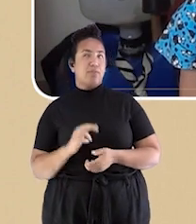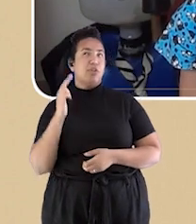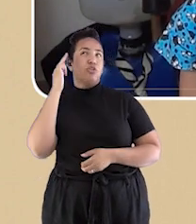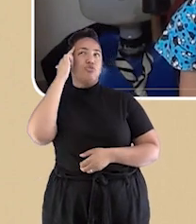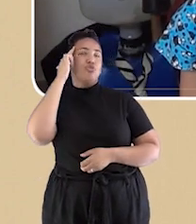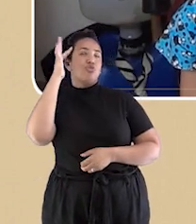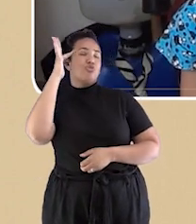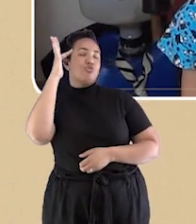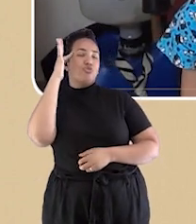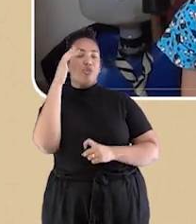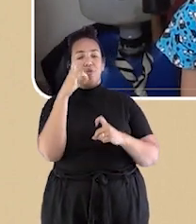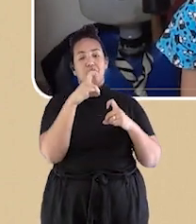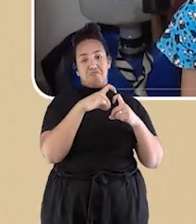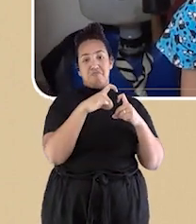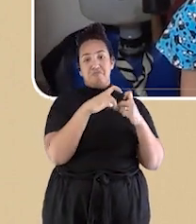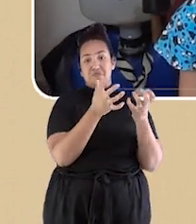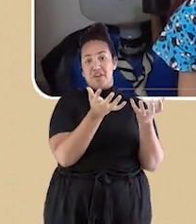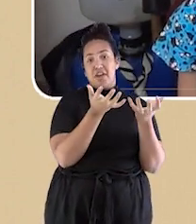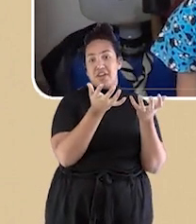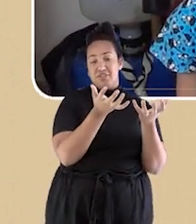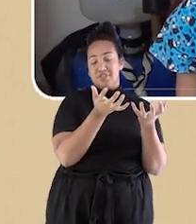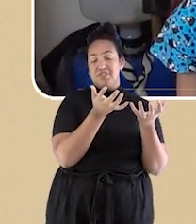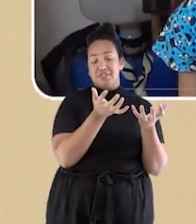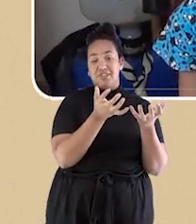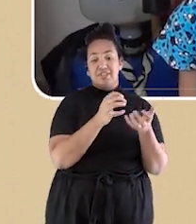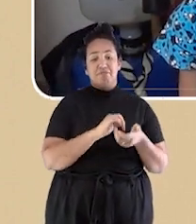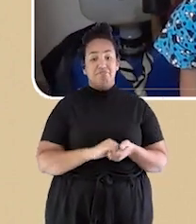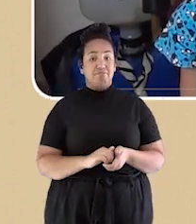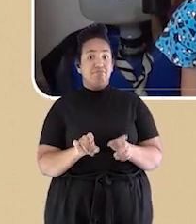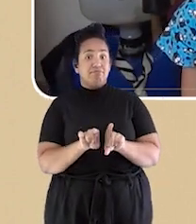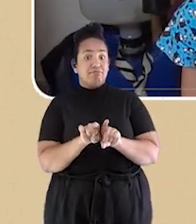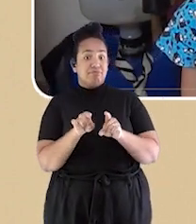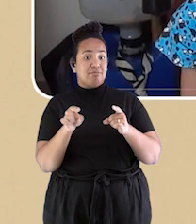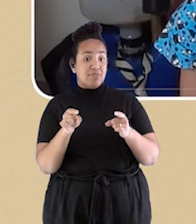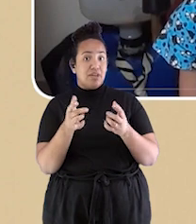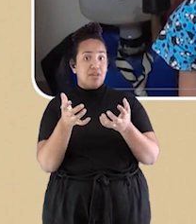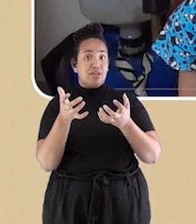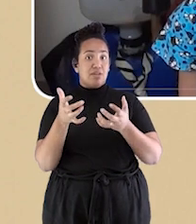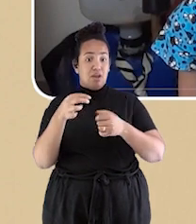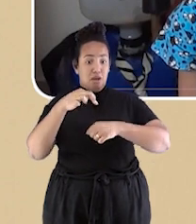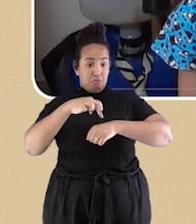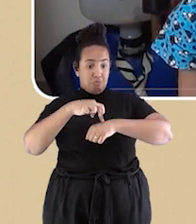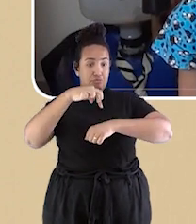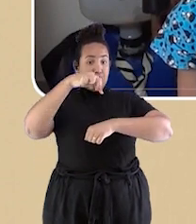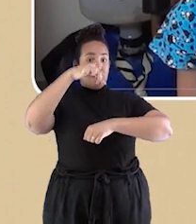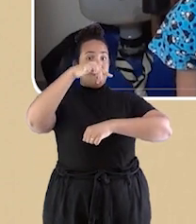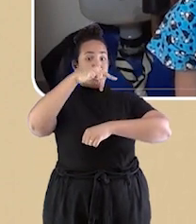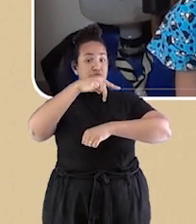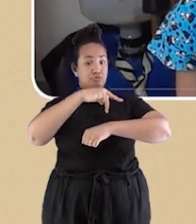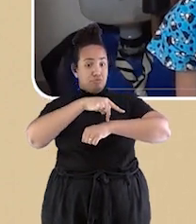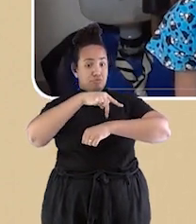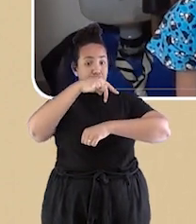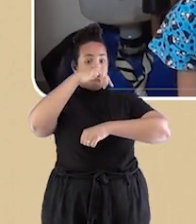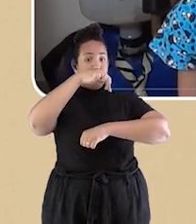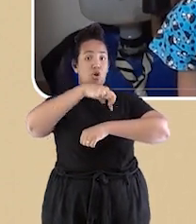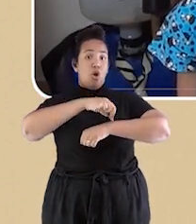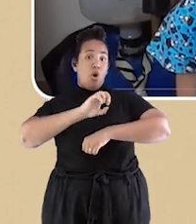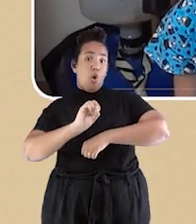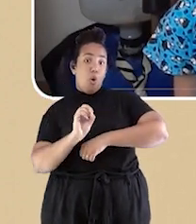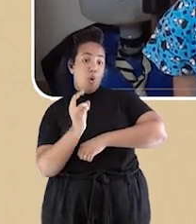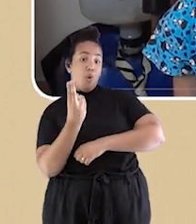ser médico, tem gente que quer ser doutor, tem quem queira ser astronauta ou até